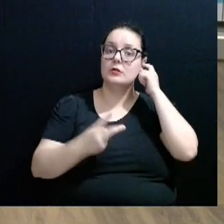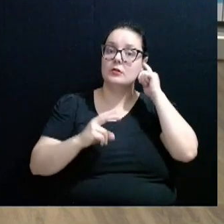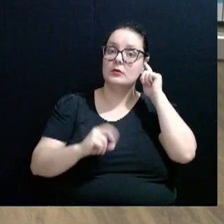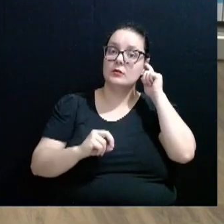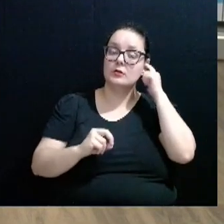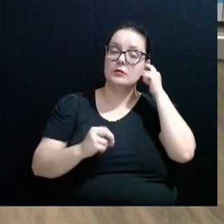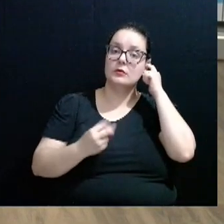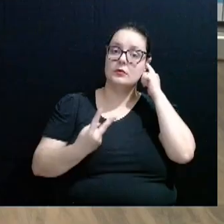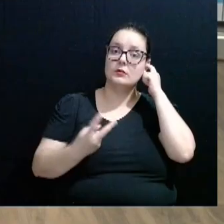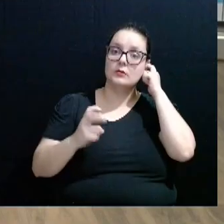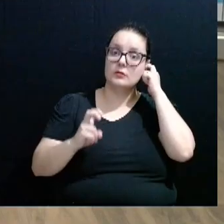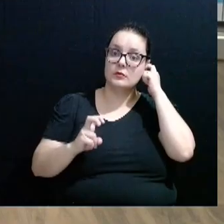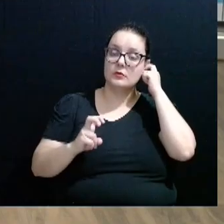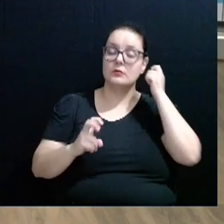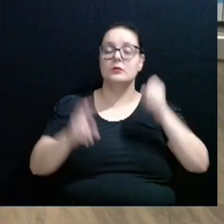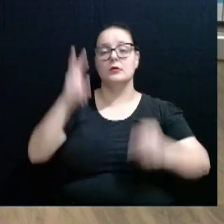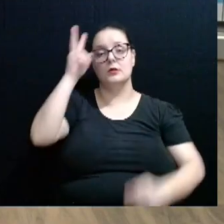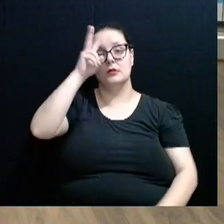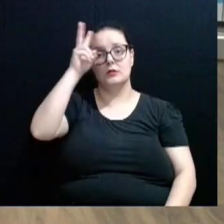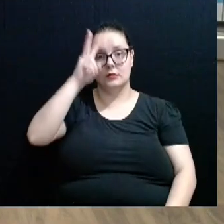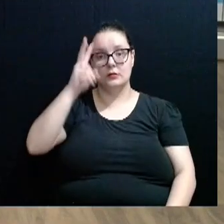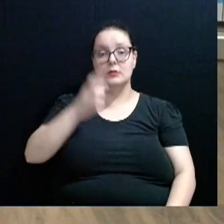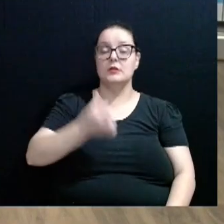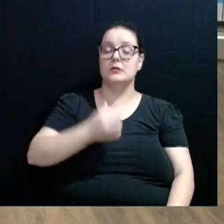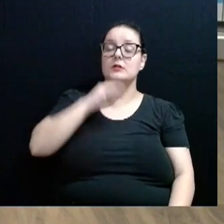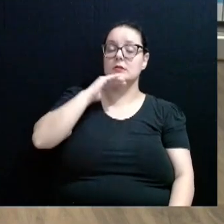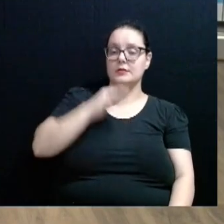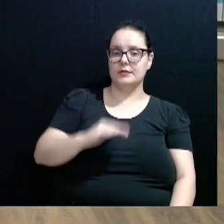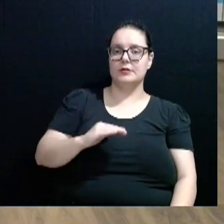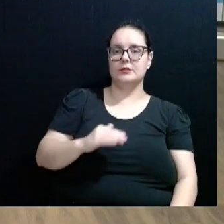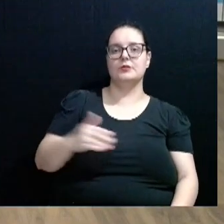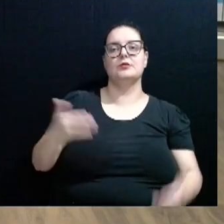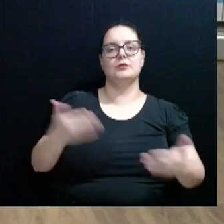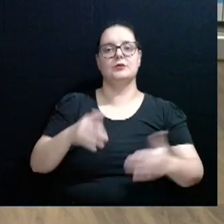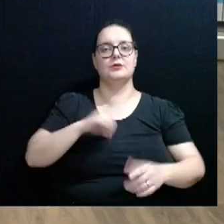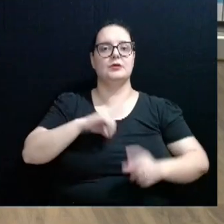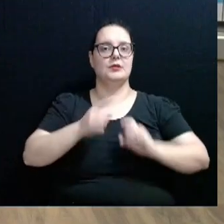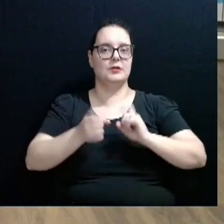2025. E lembrando que 6 horas da tarde, hoje tem reunião